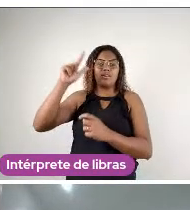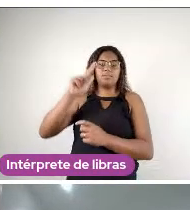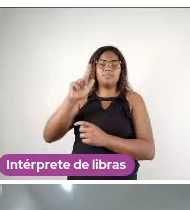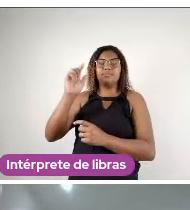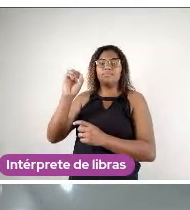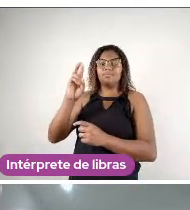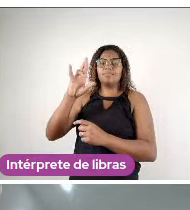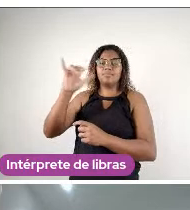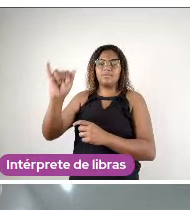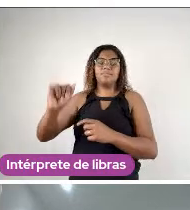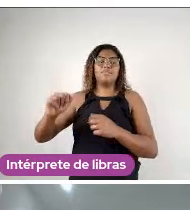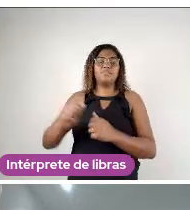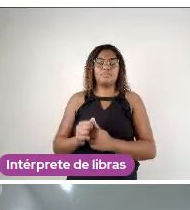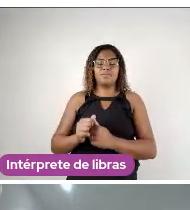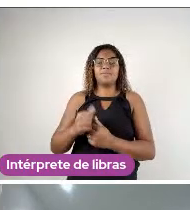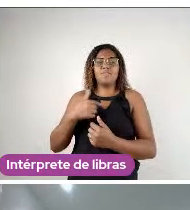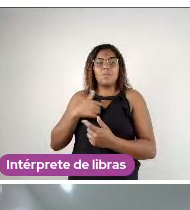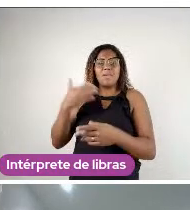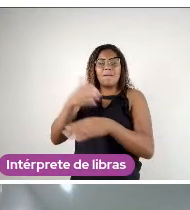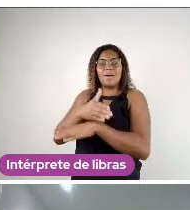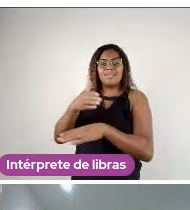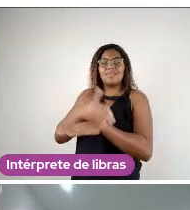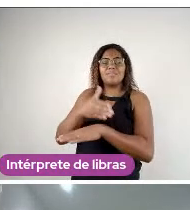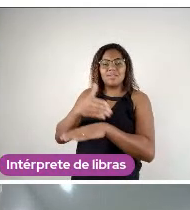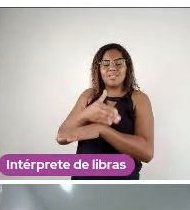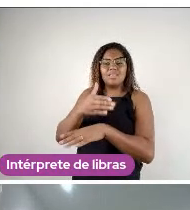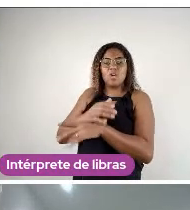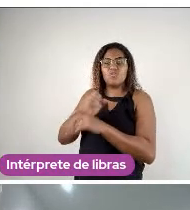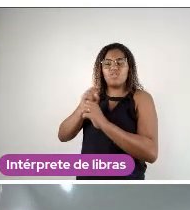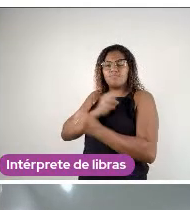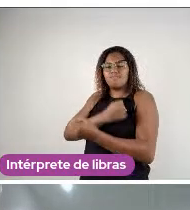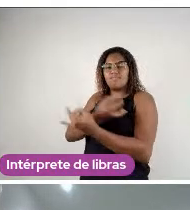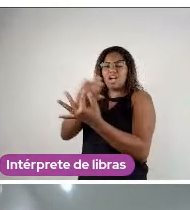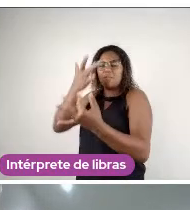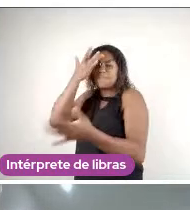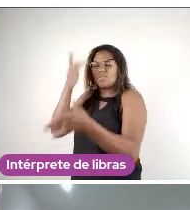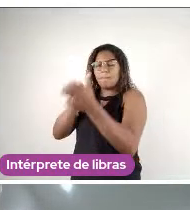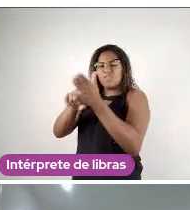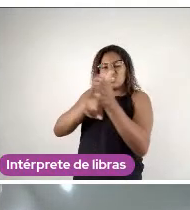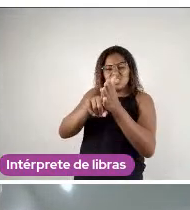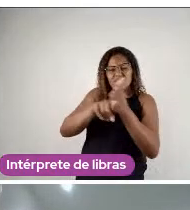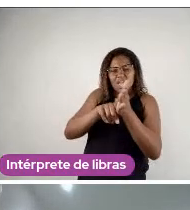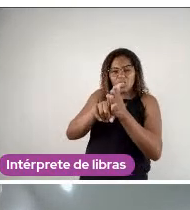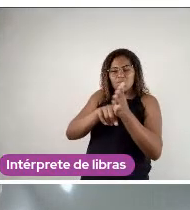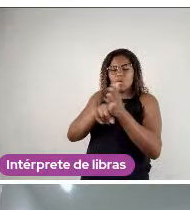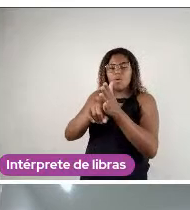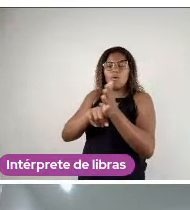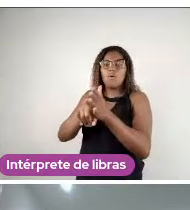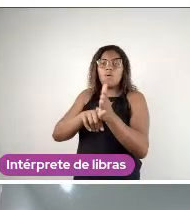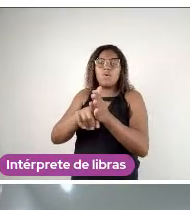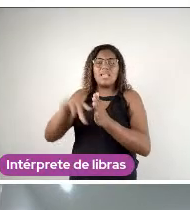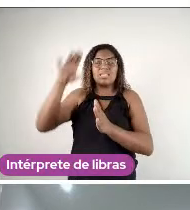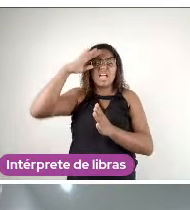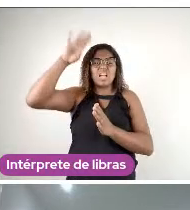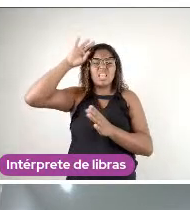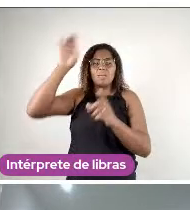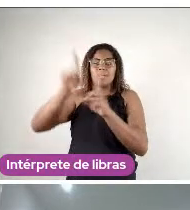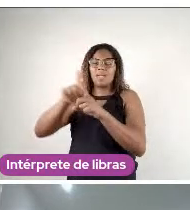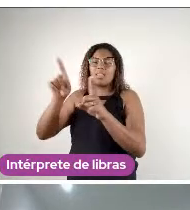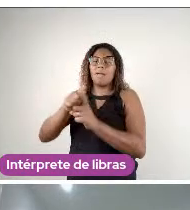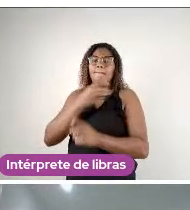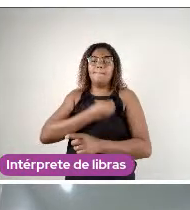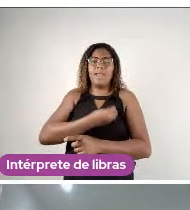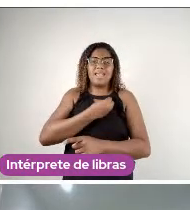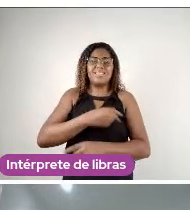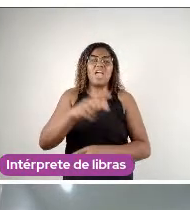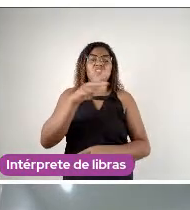Oceano, também com a participação de vários pesquisadores, a academia estava bem presente, setor, né, privado